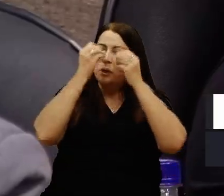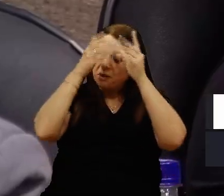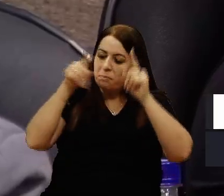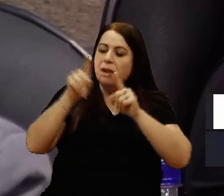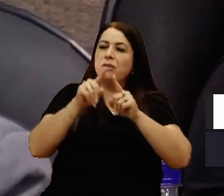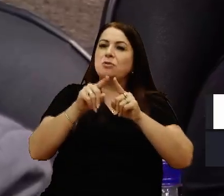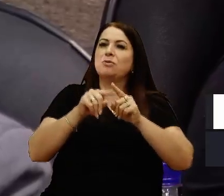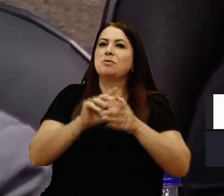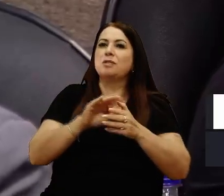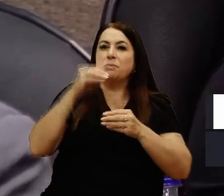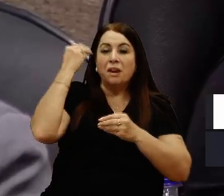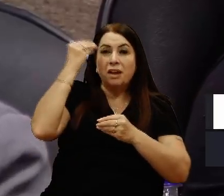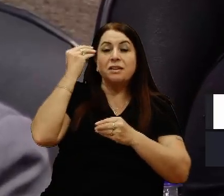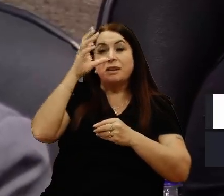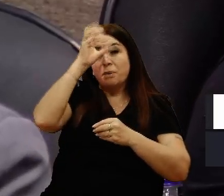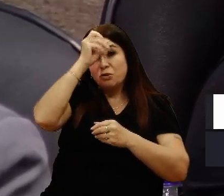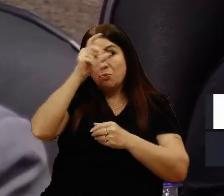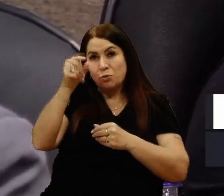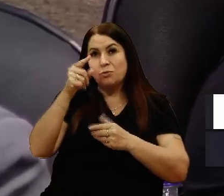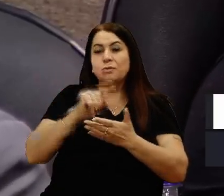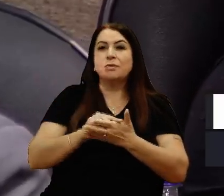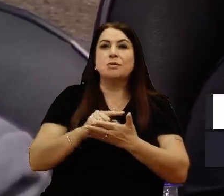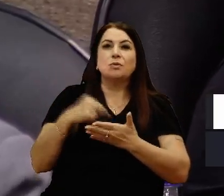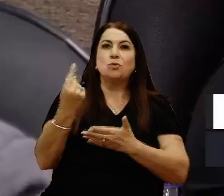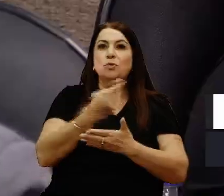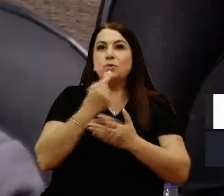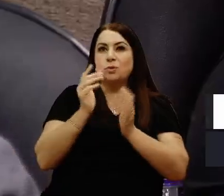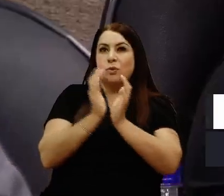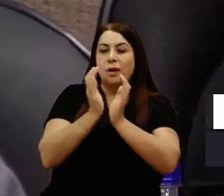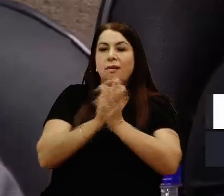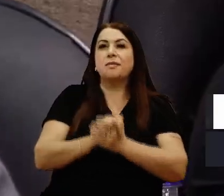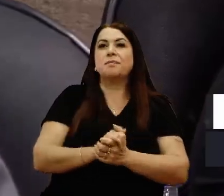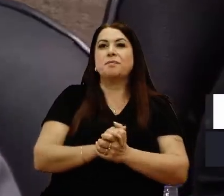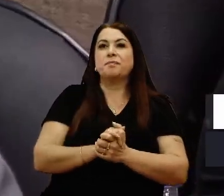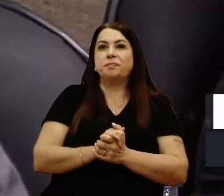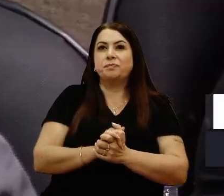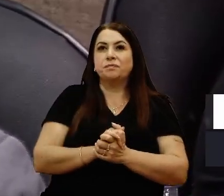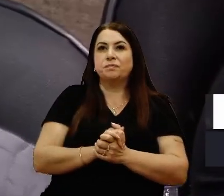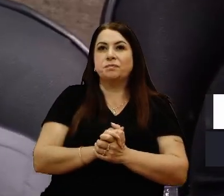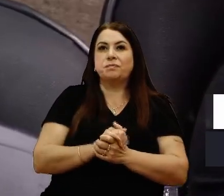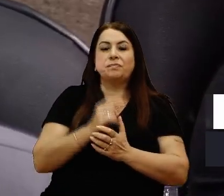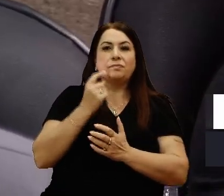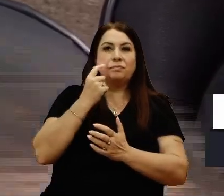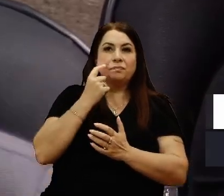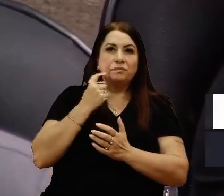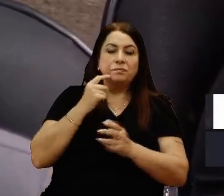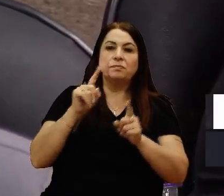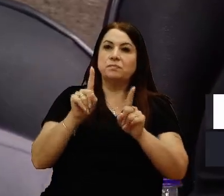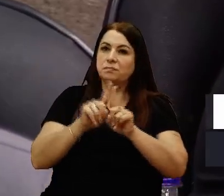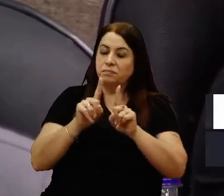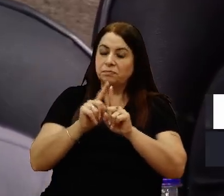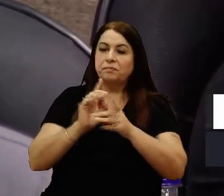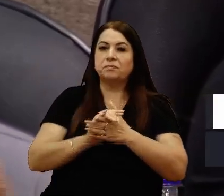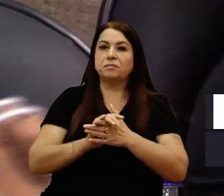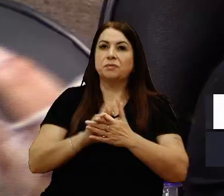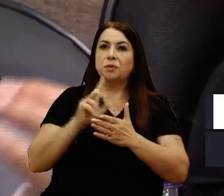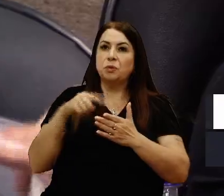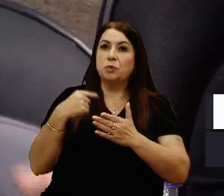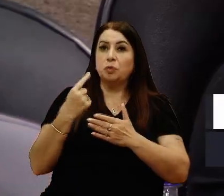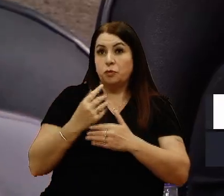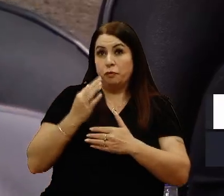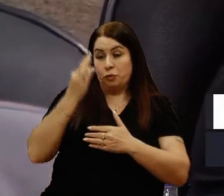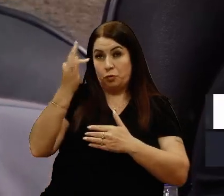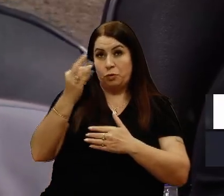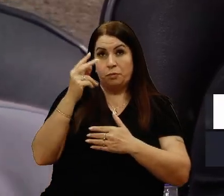conhecimento, e eu acredito que eu aprendi muito com os senhores aqui, com todos os colegas, né, o Wagner Petrini também, nosso futuro